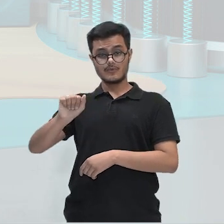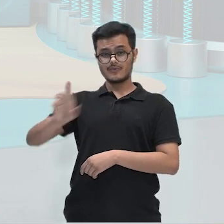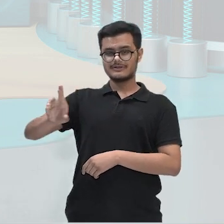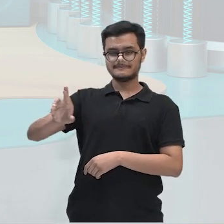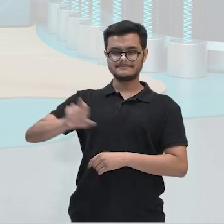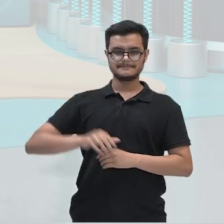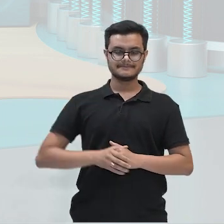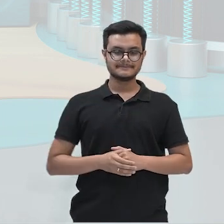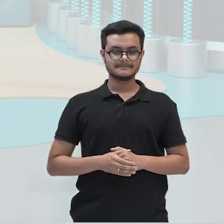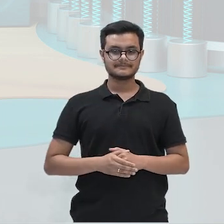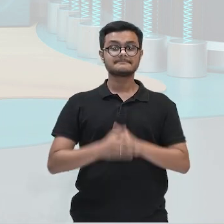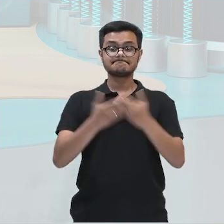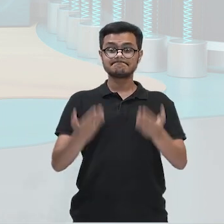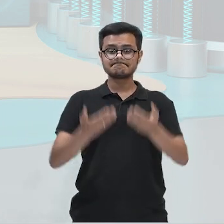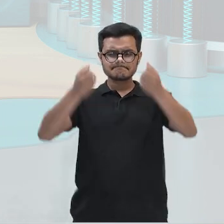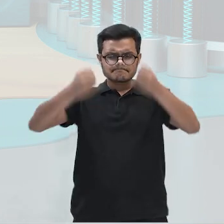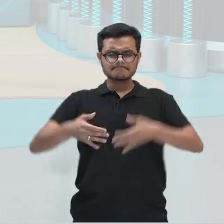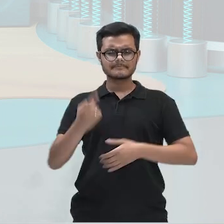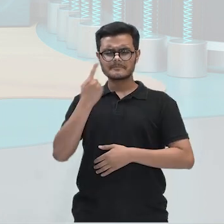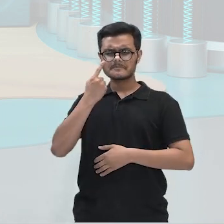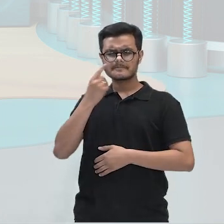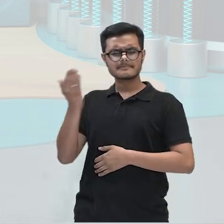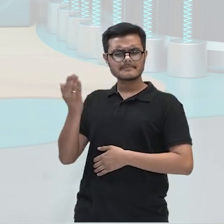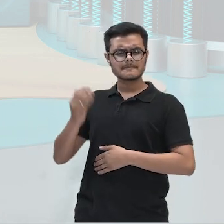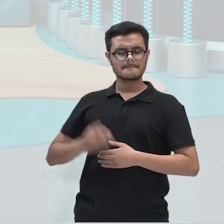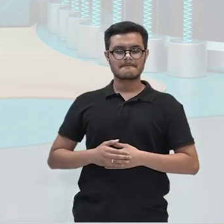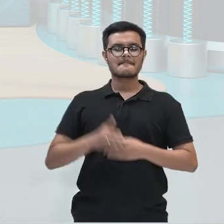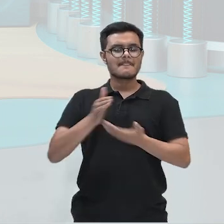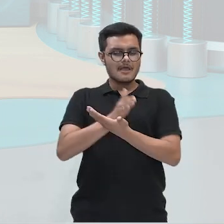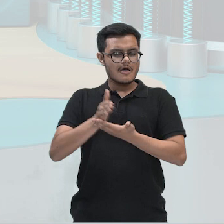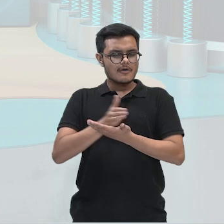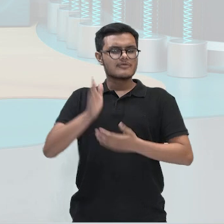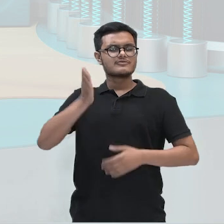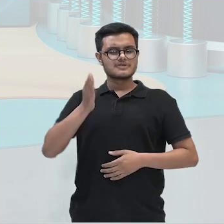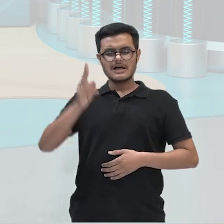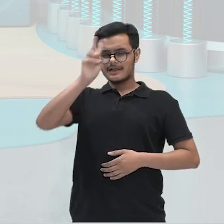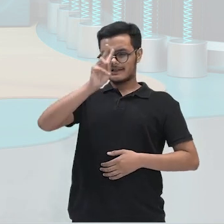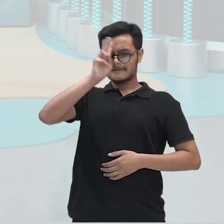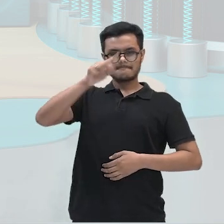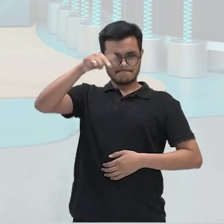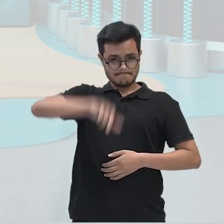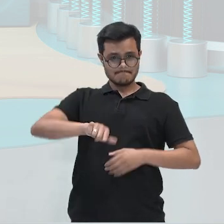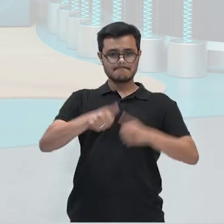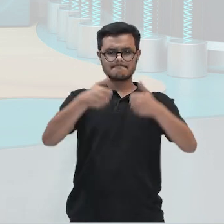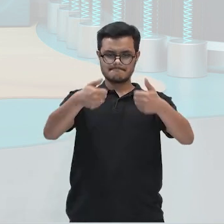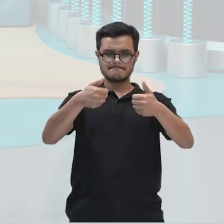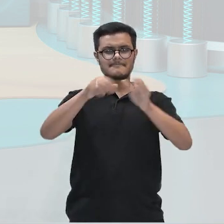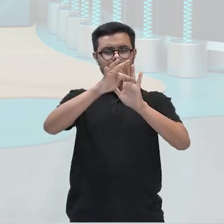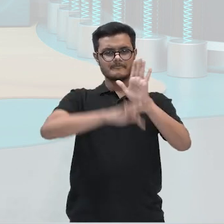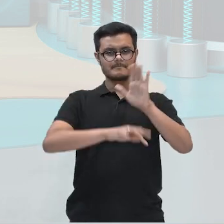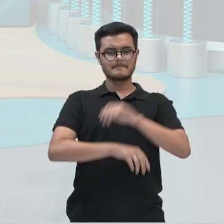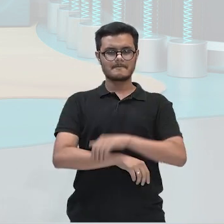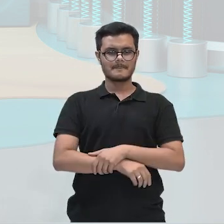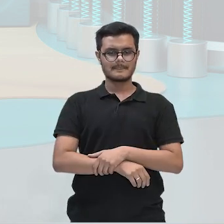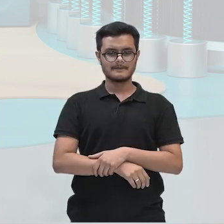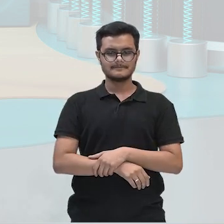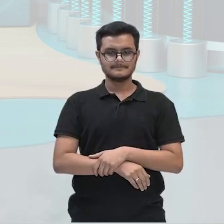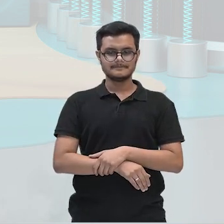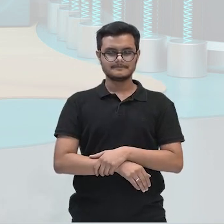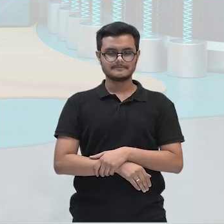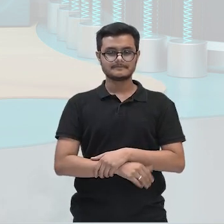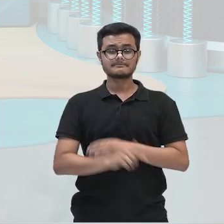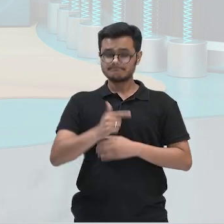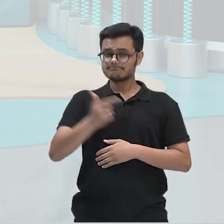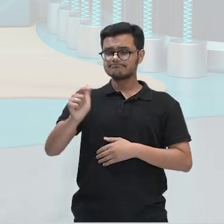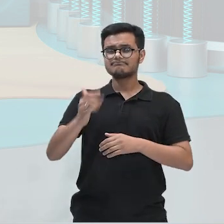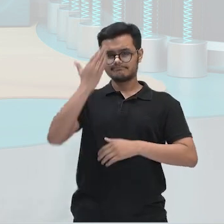irregulares. Vamos ver aqui junto comigo, vocês já viram alguns, a gente vai relembrá-los, não é? Lá no texto, e a gente vai ver outros